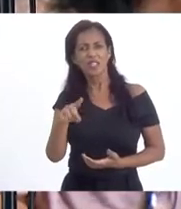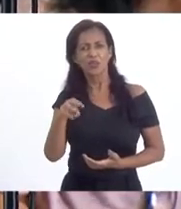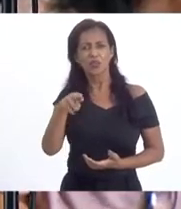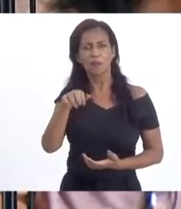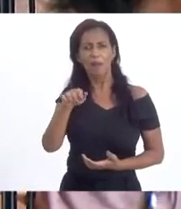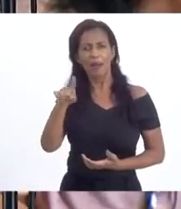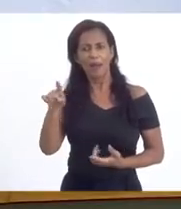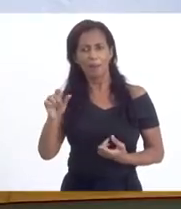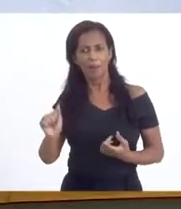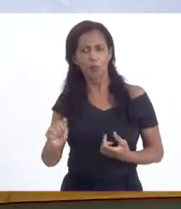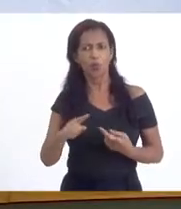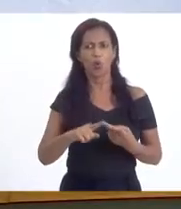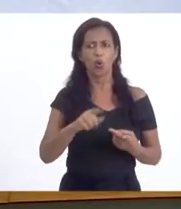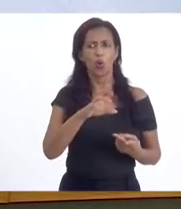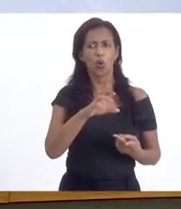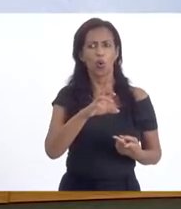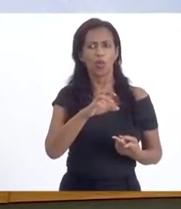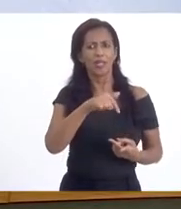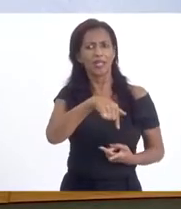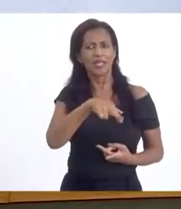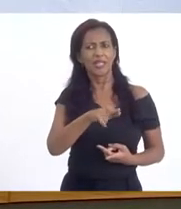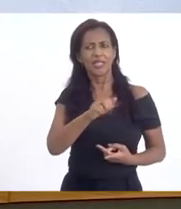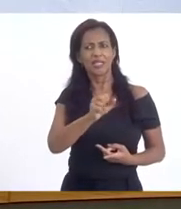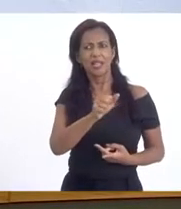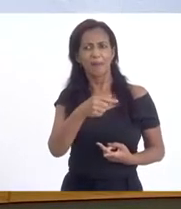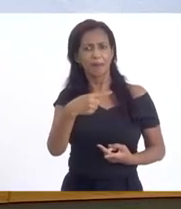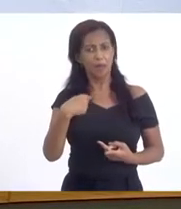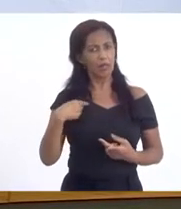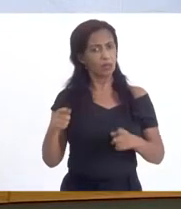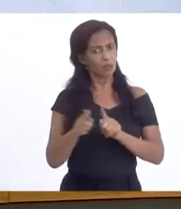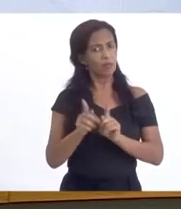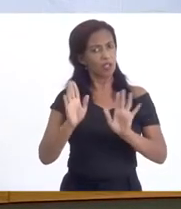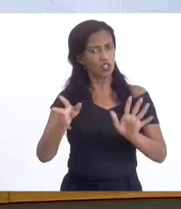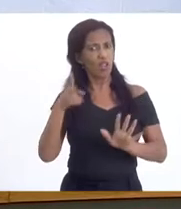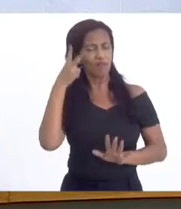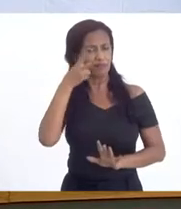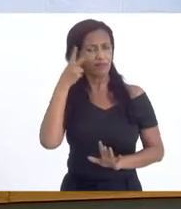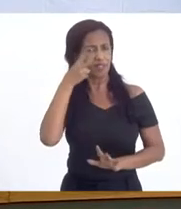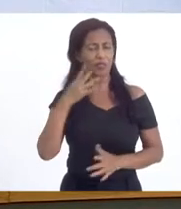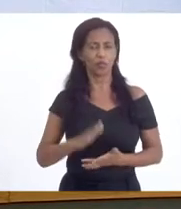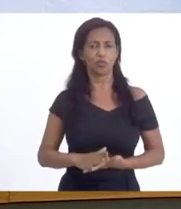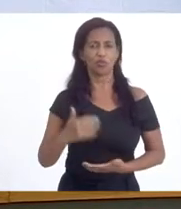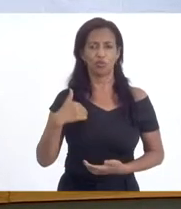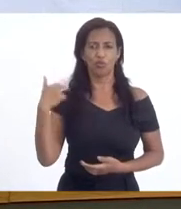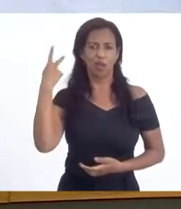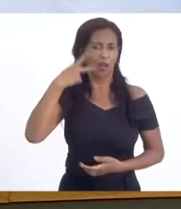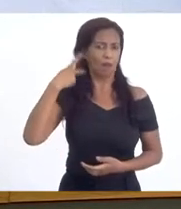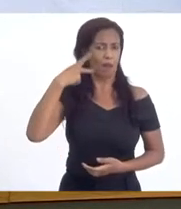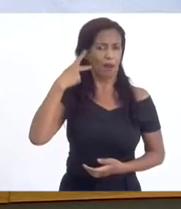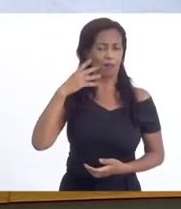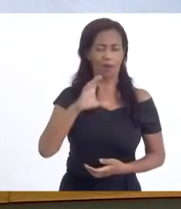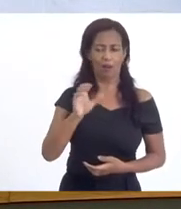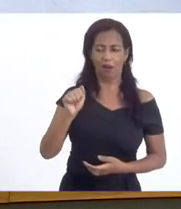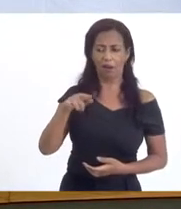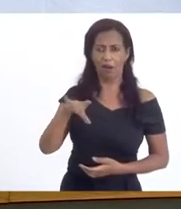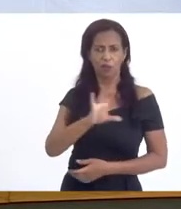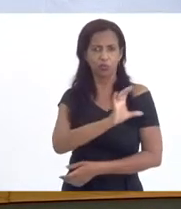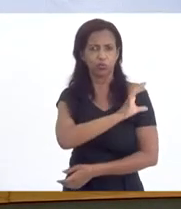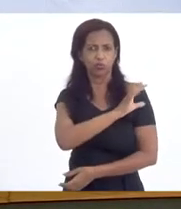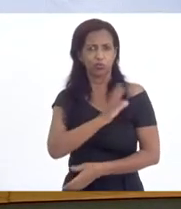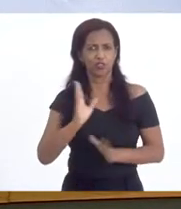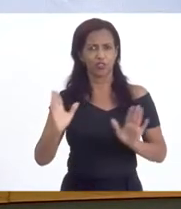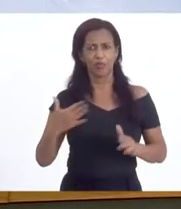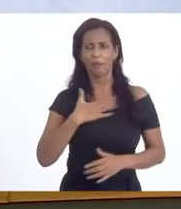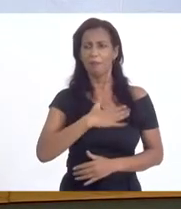de Quissamã, muito bem lembrado pela prefeita Fátima aqui, também fui vereador, estive no parlamento, parlamento de Campos, presente. Obrigado a todos. Bom,